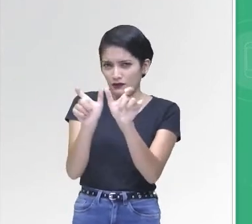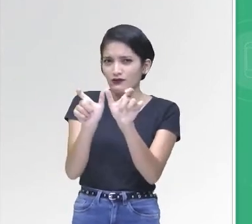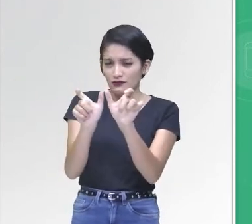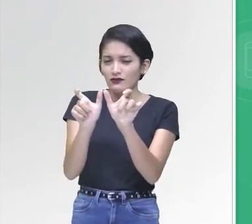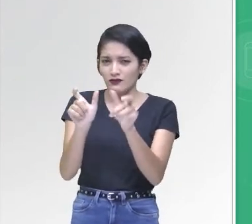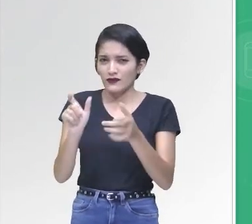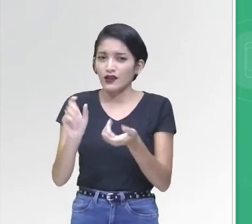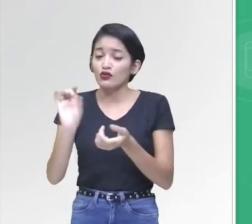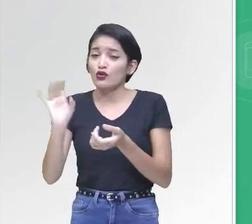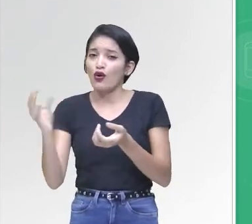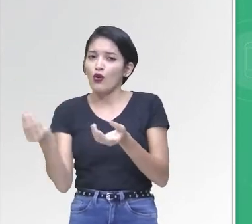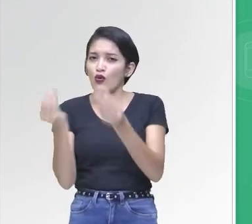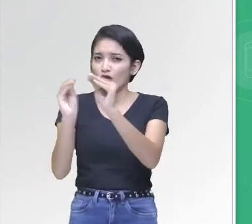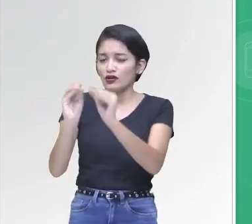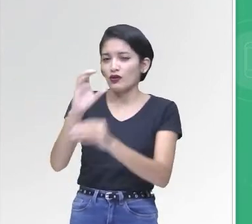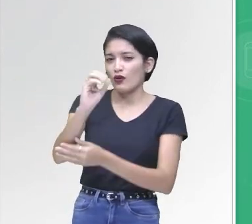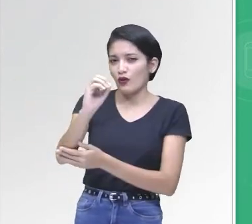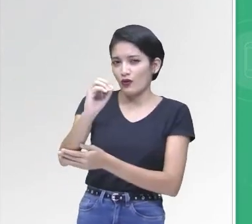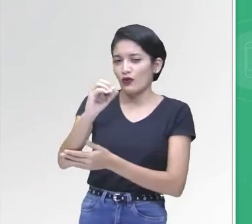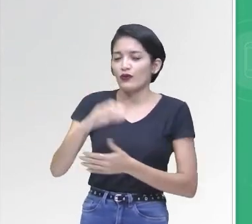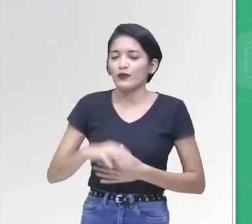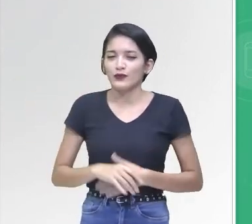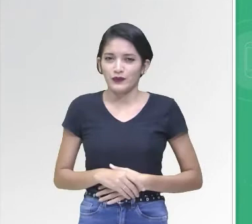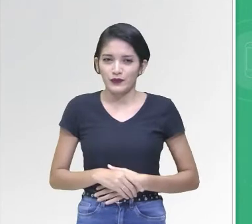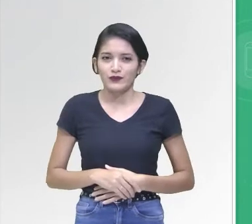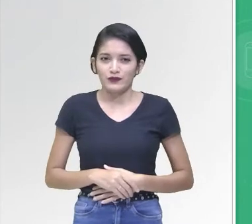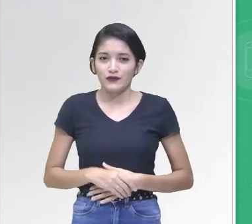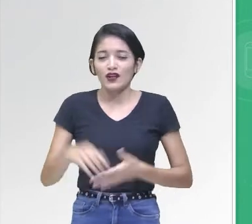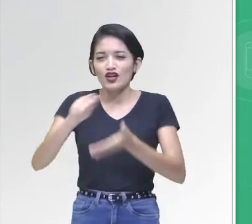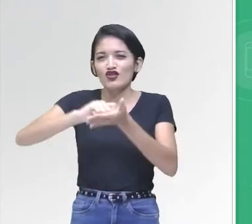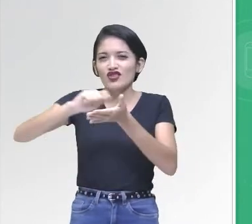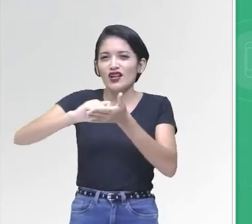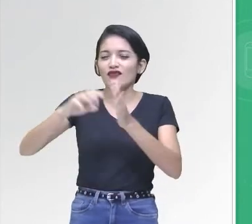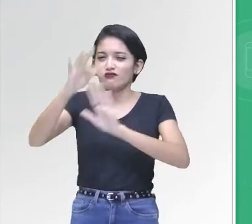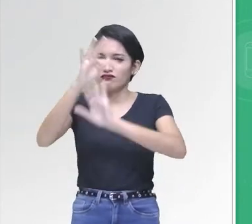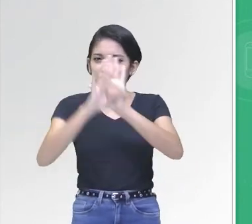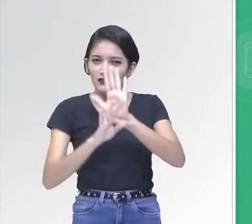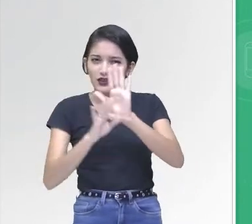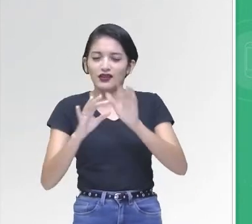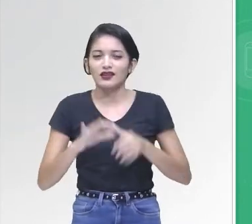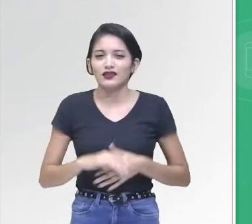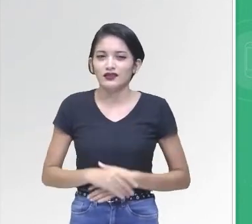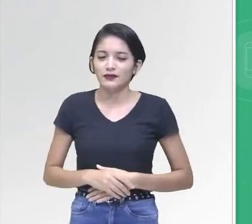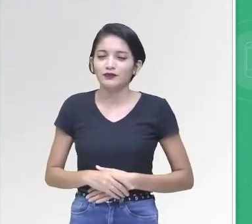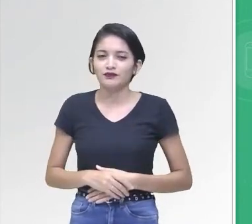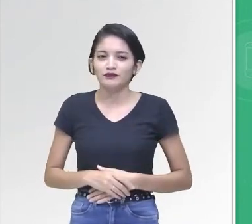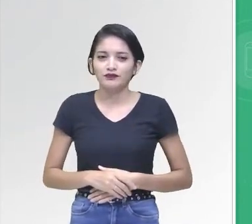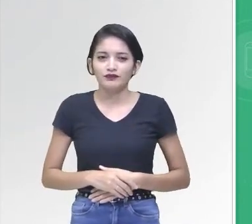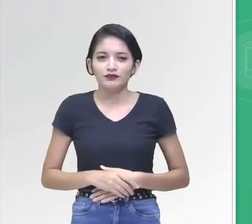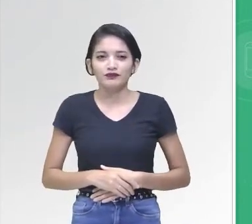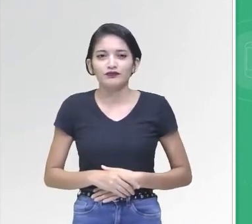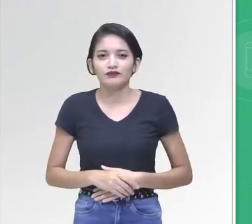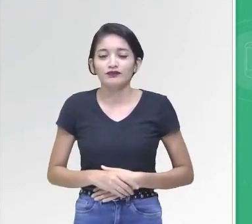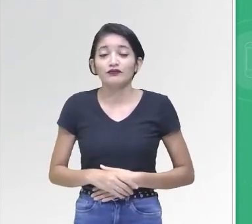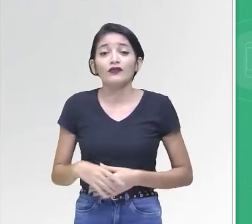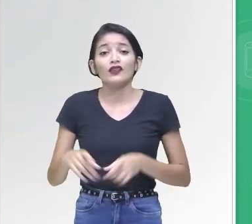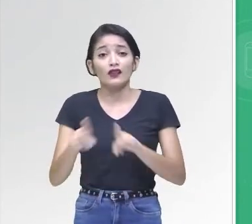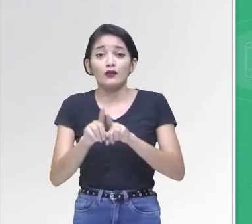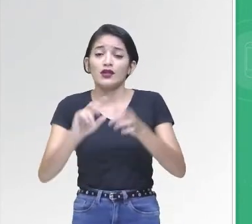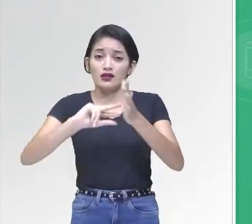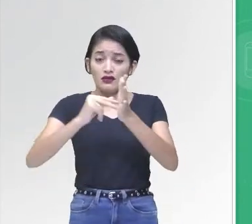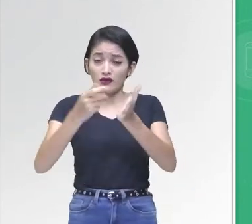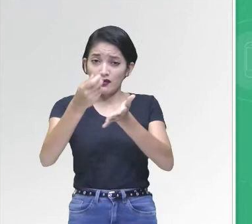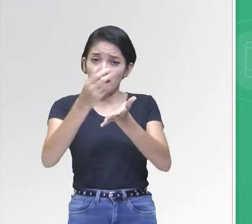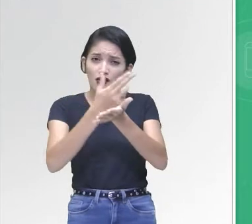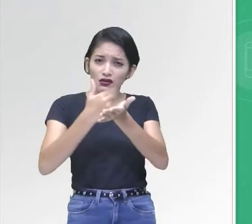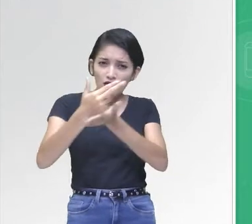pessoa? Só o O, né? Leo e escribo textos. Dibujo, ou seja, desenho, né?